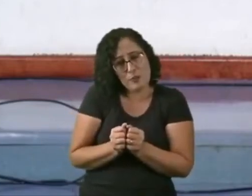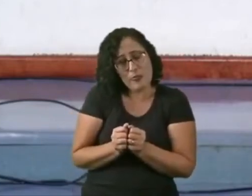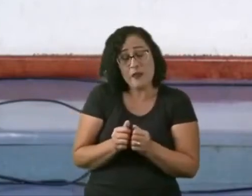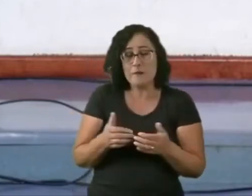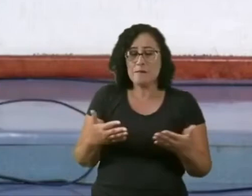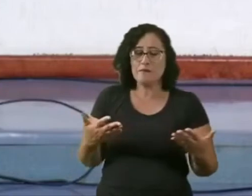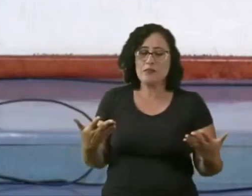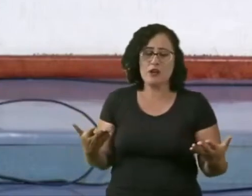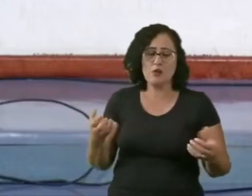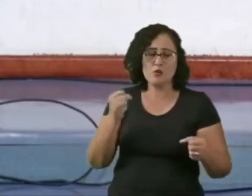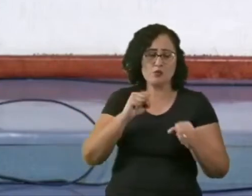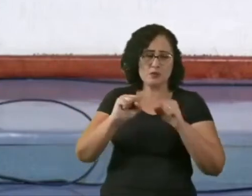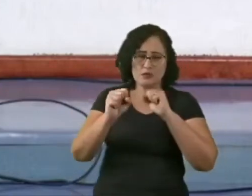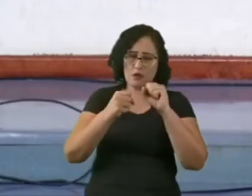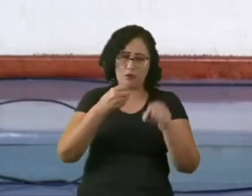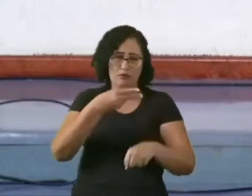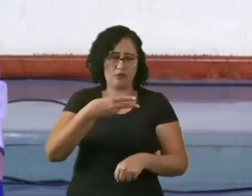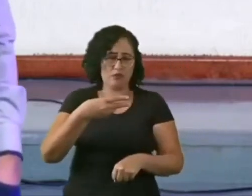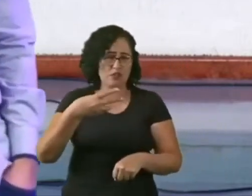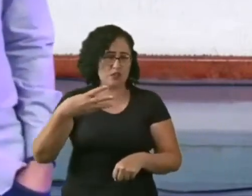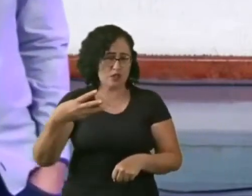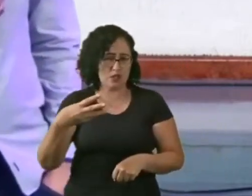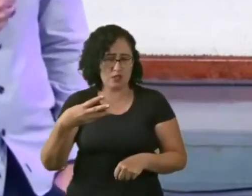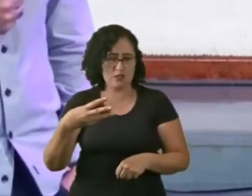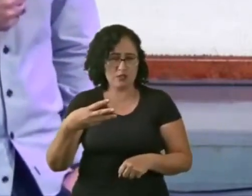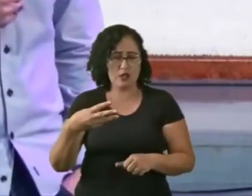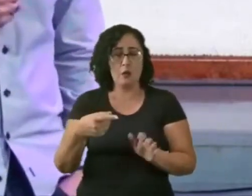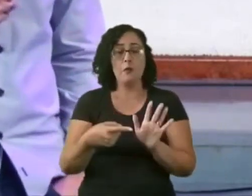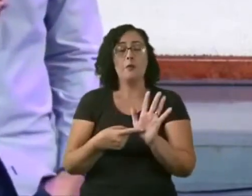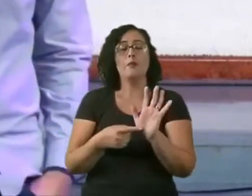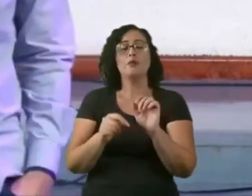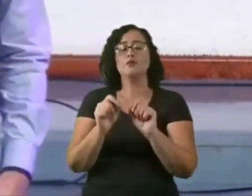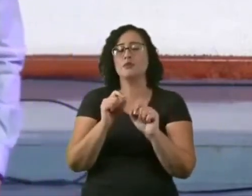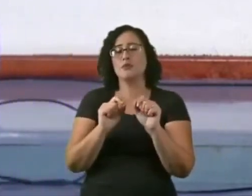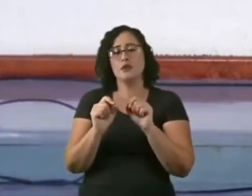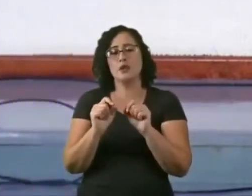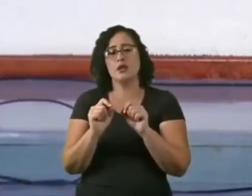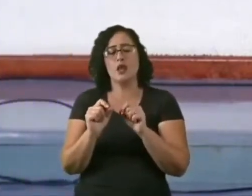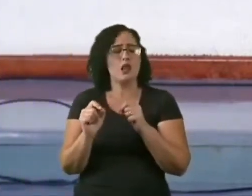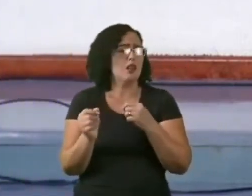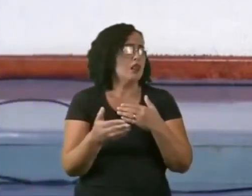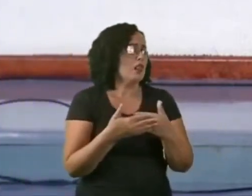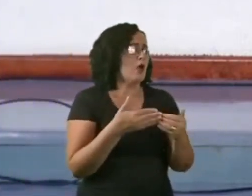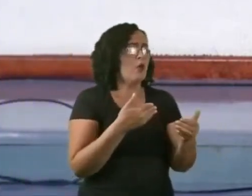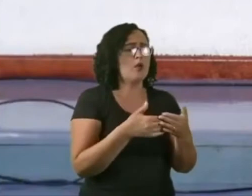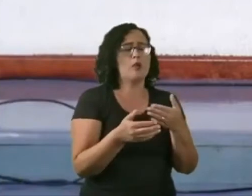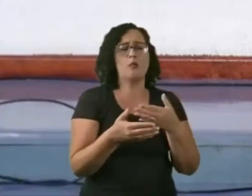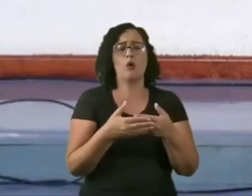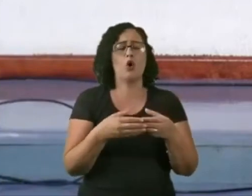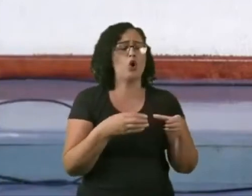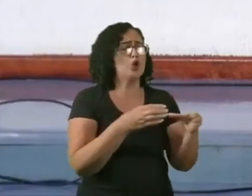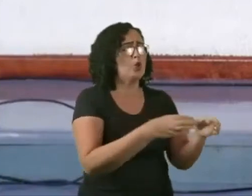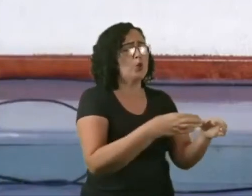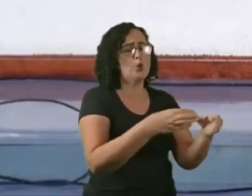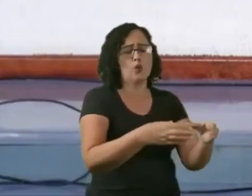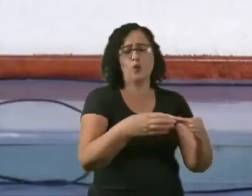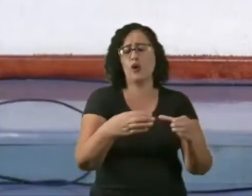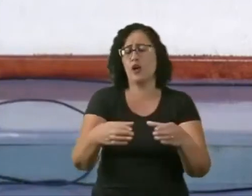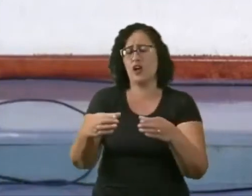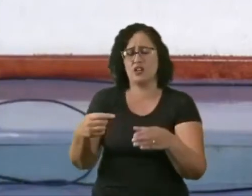muito claro, onde o salmista, ele diz: ainda que eu ande pelo vale da sombra da